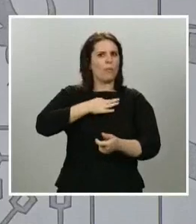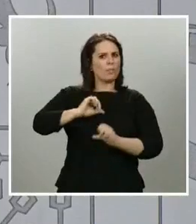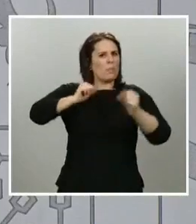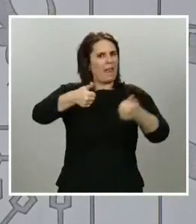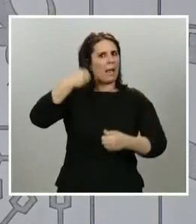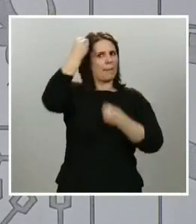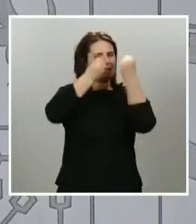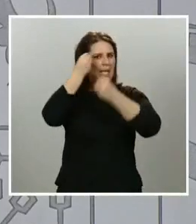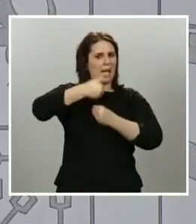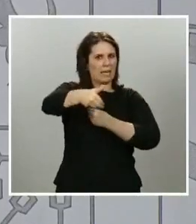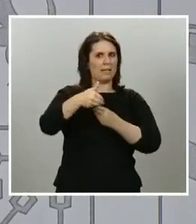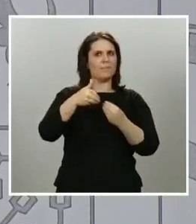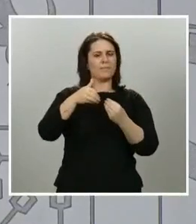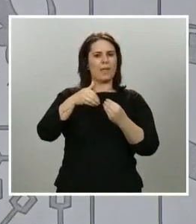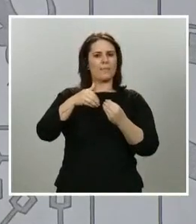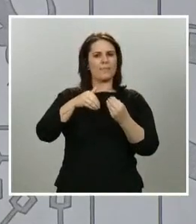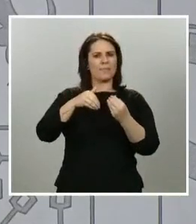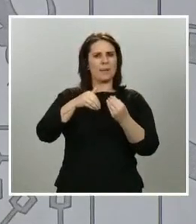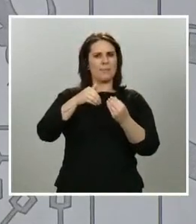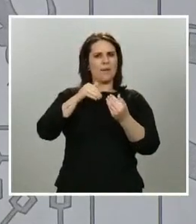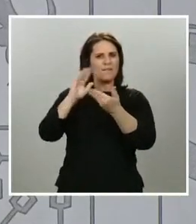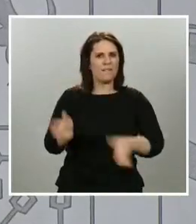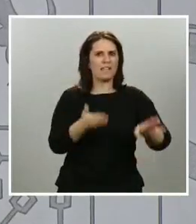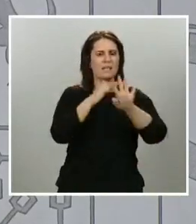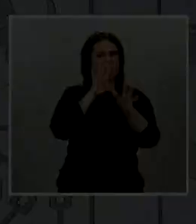não sejam antiga e plantada eu creio que como multiplicar o seu único muito orgulho